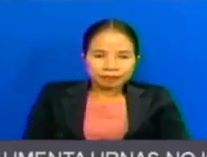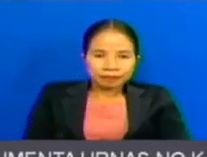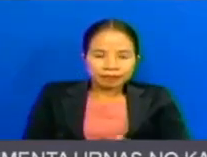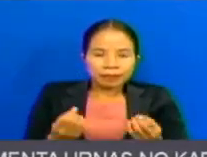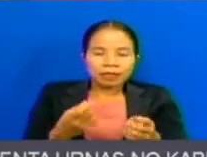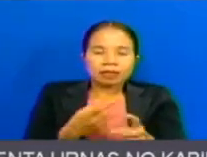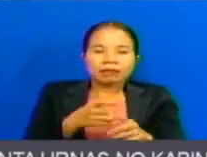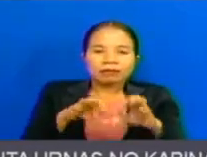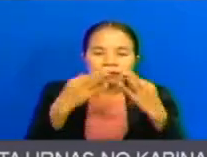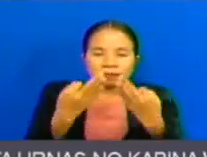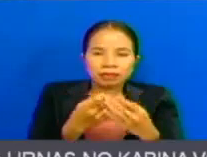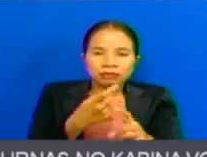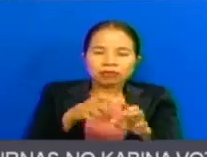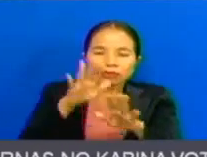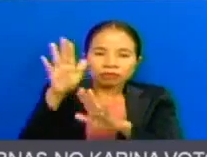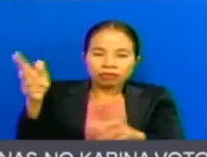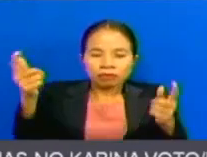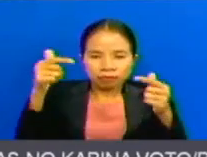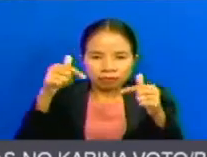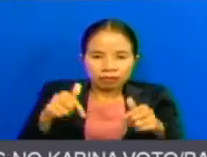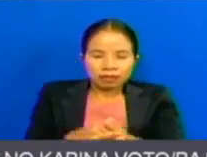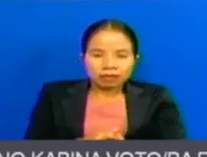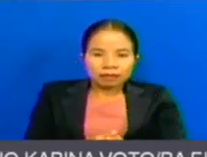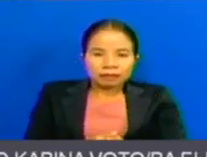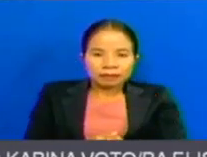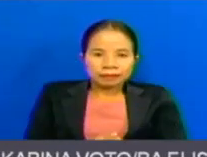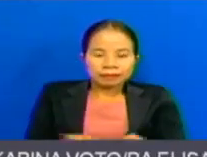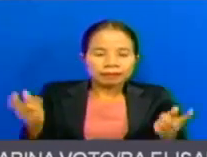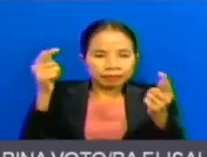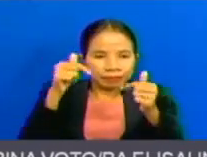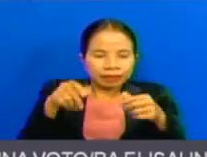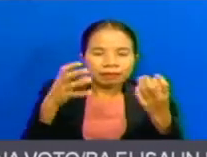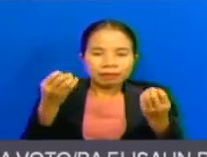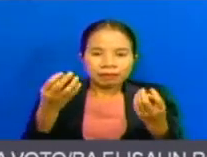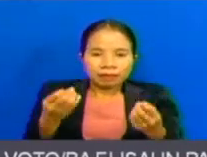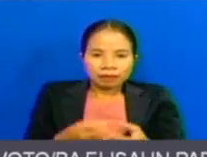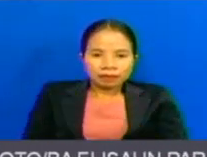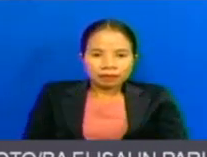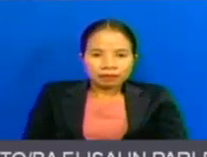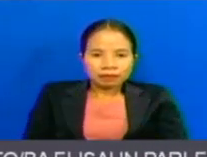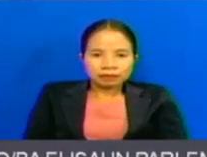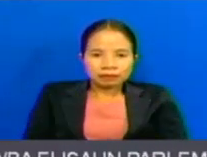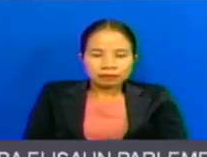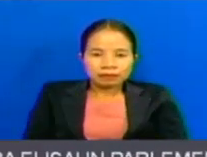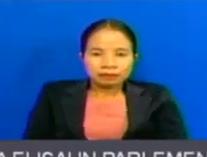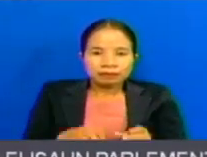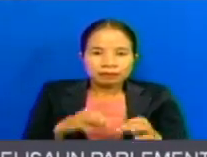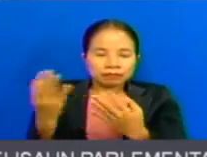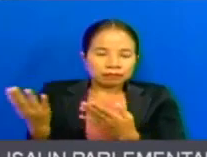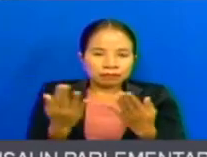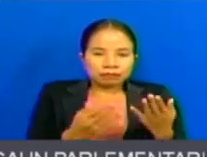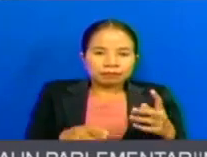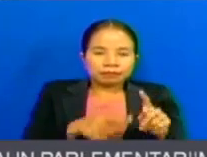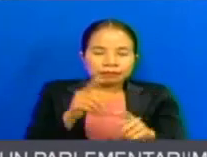for, mas também mais renecano, para, mais concentra e a família antar mais para, é mais